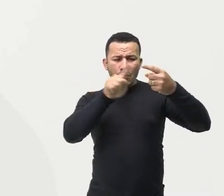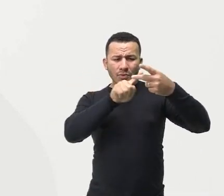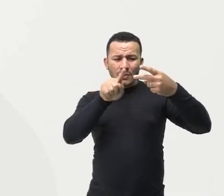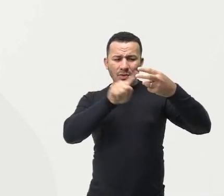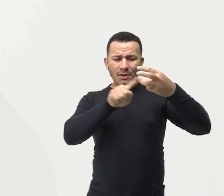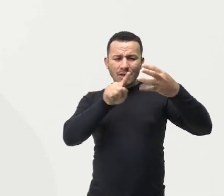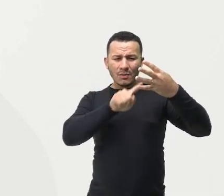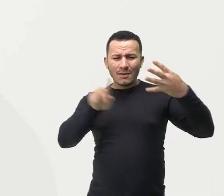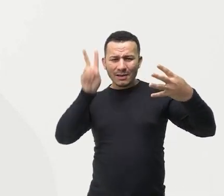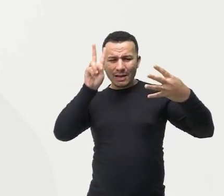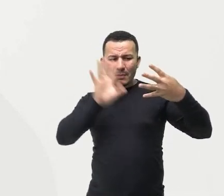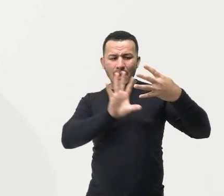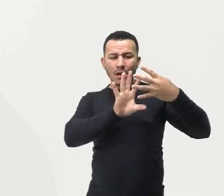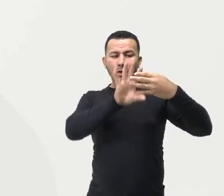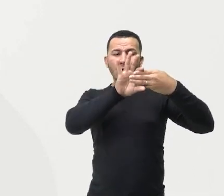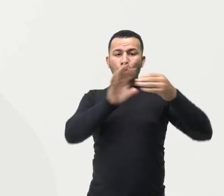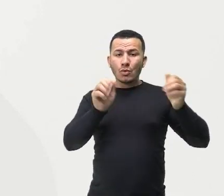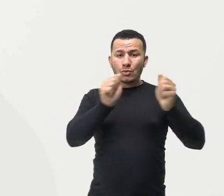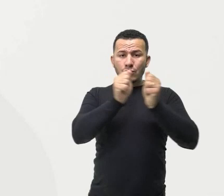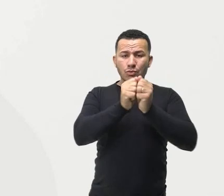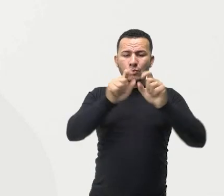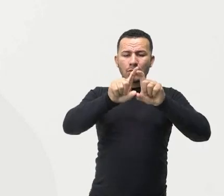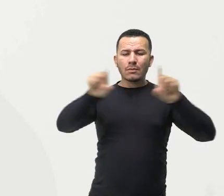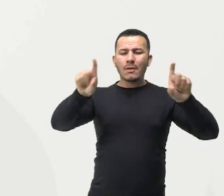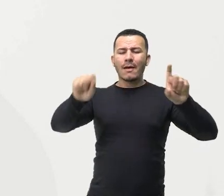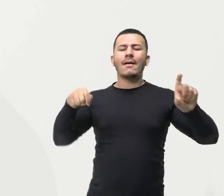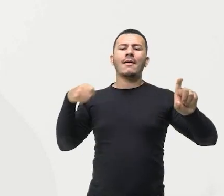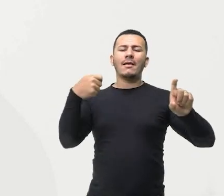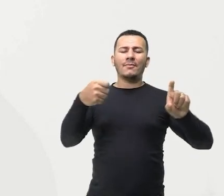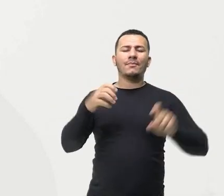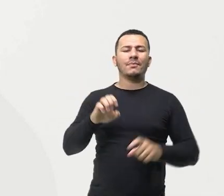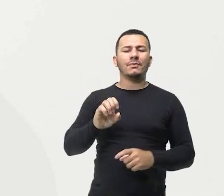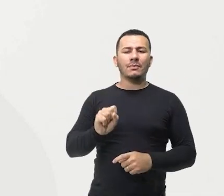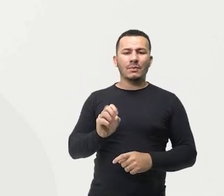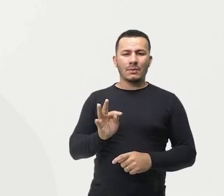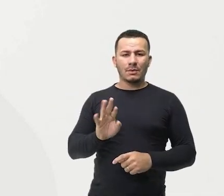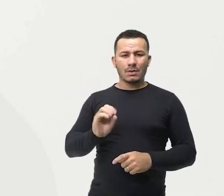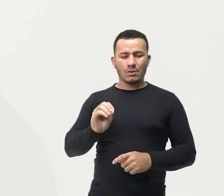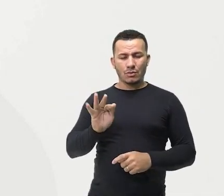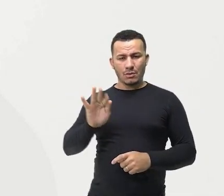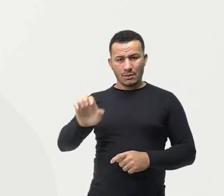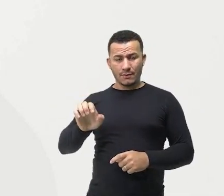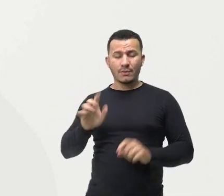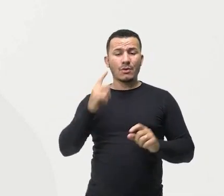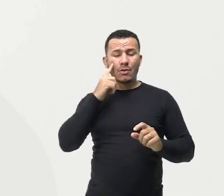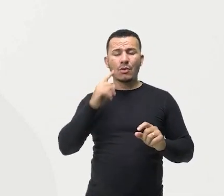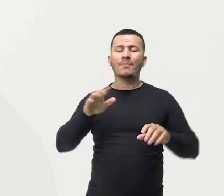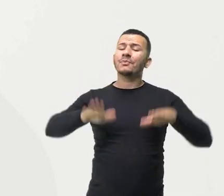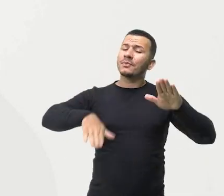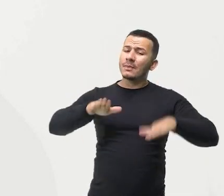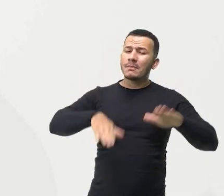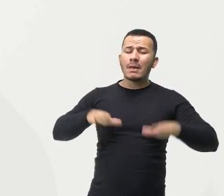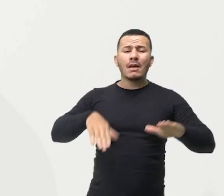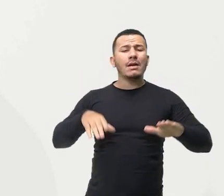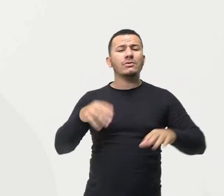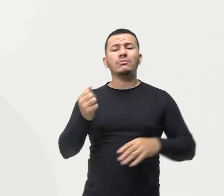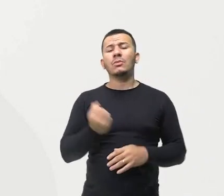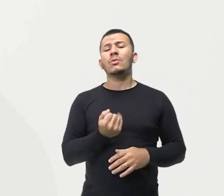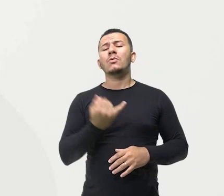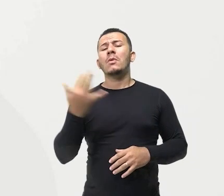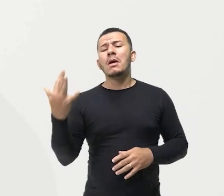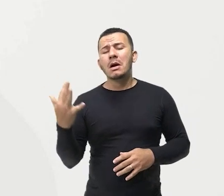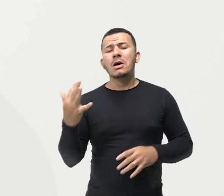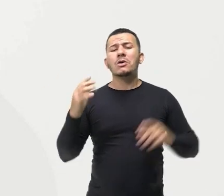temos uma estrofe, certo? E a gente, de acordo com a quantidade de